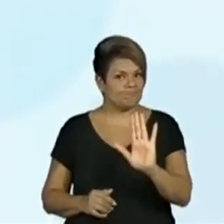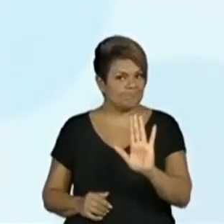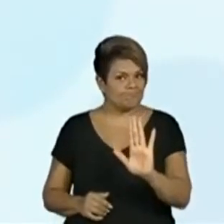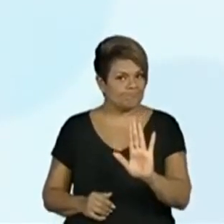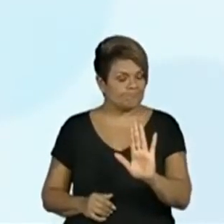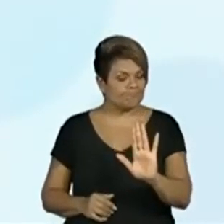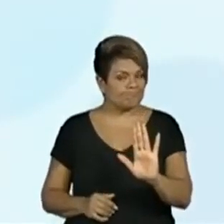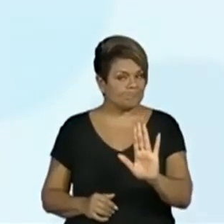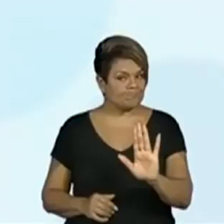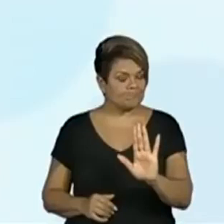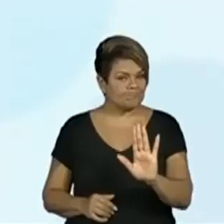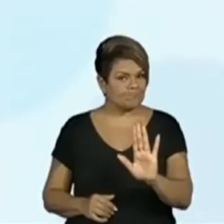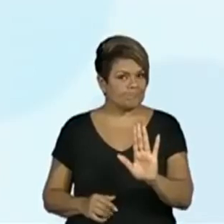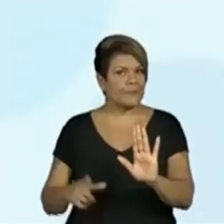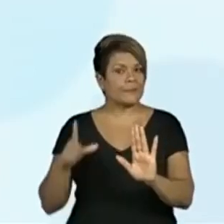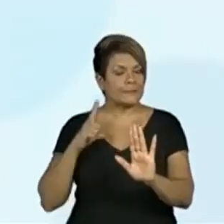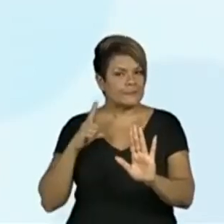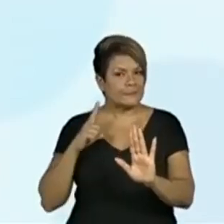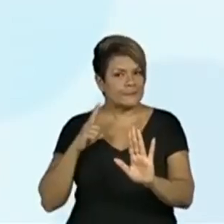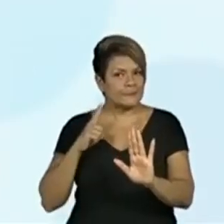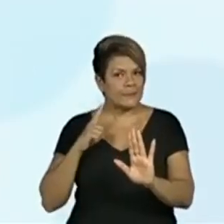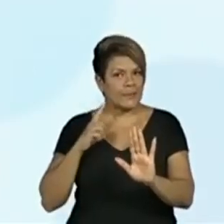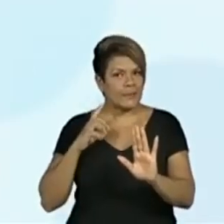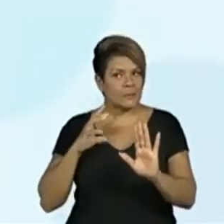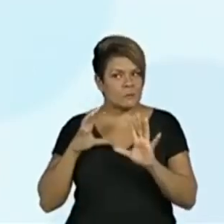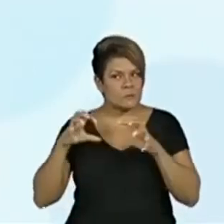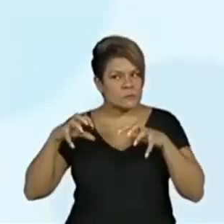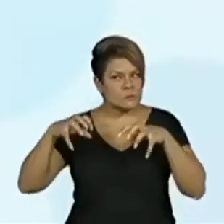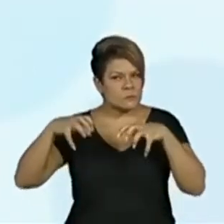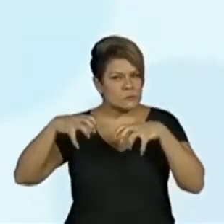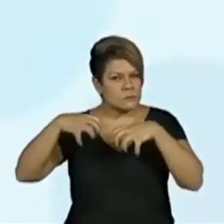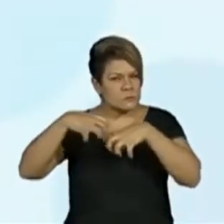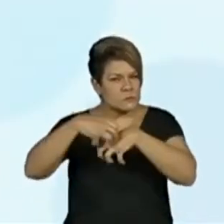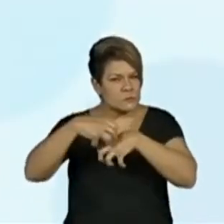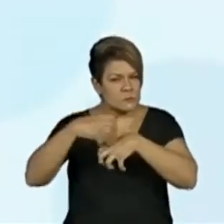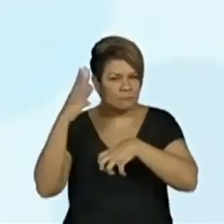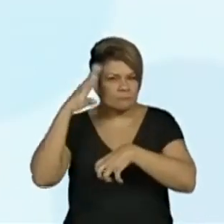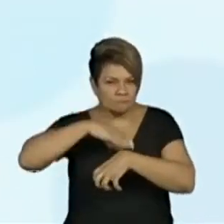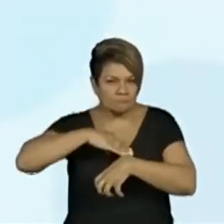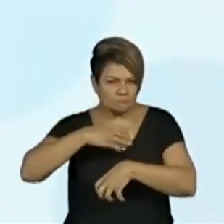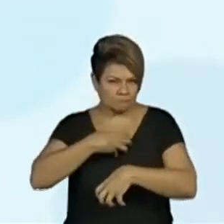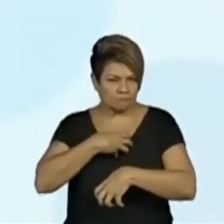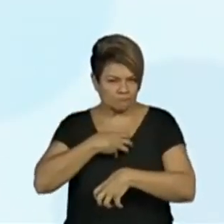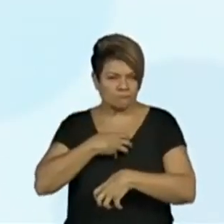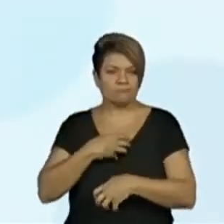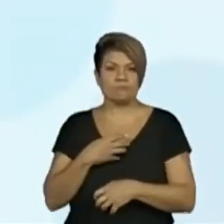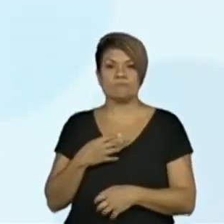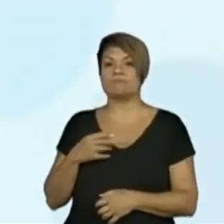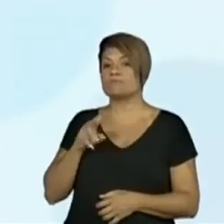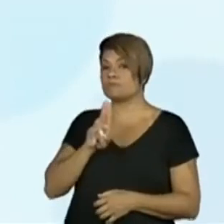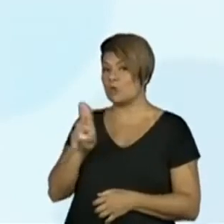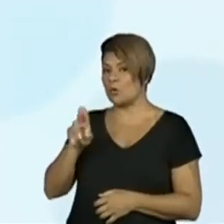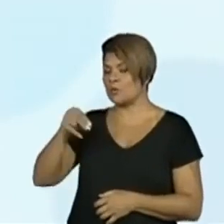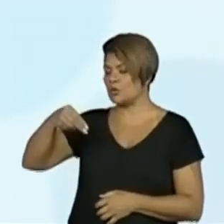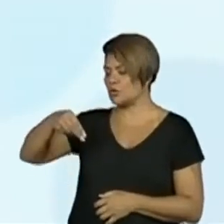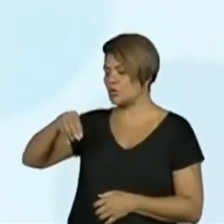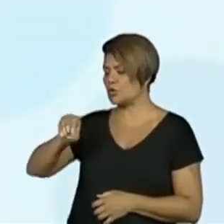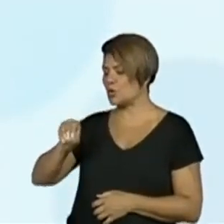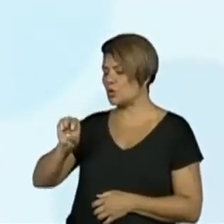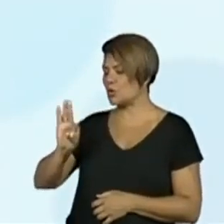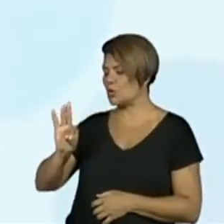vilão noturno tentando causar problemas no lago. Pergunta,